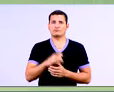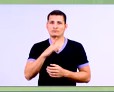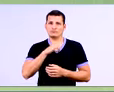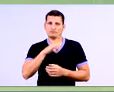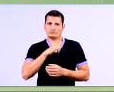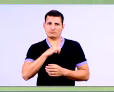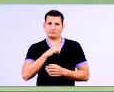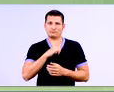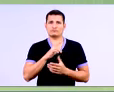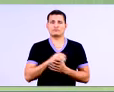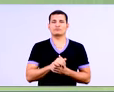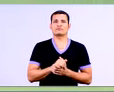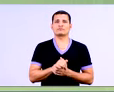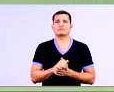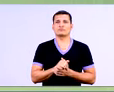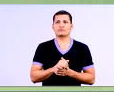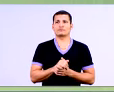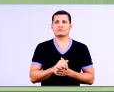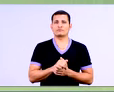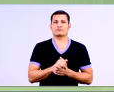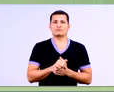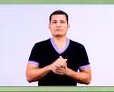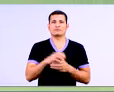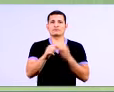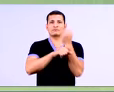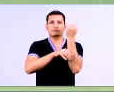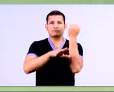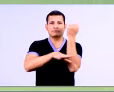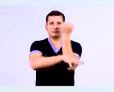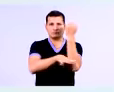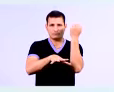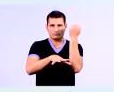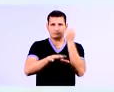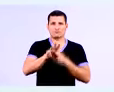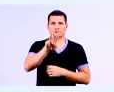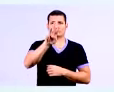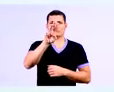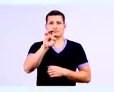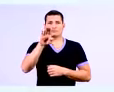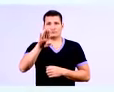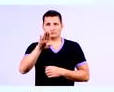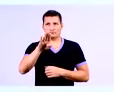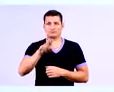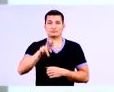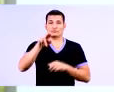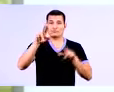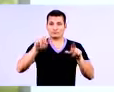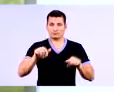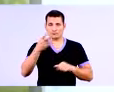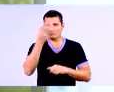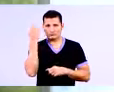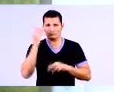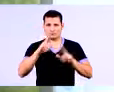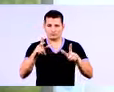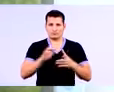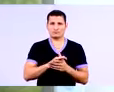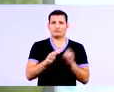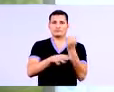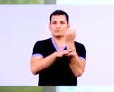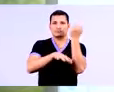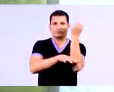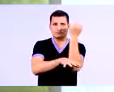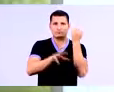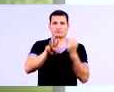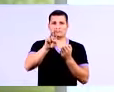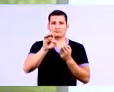instalados em servidores físicos, que nós chamamos de servidor web. Nunca esqueçam a diferença. Servidor web é